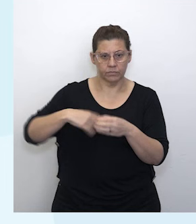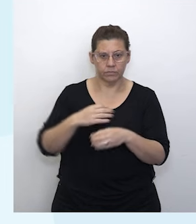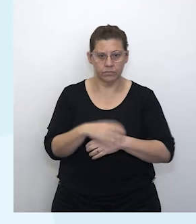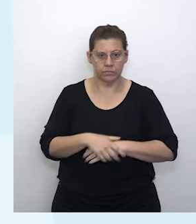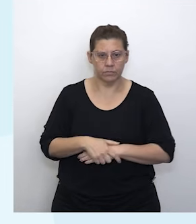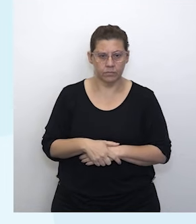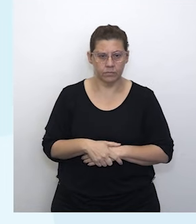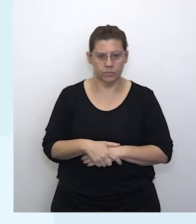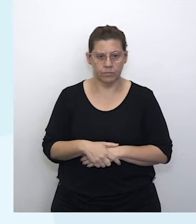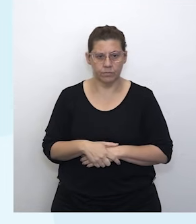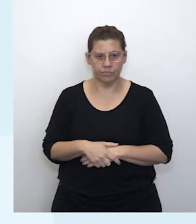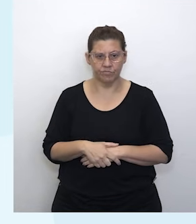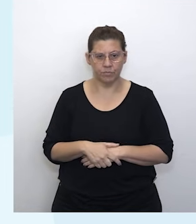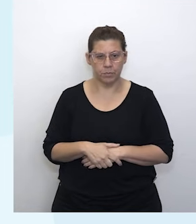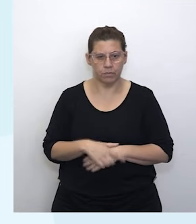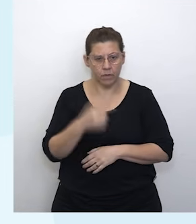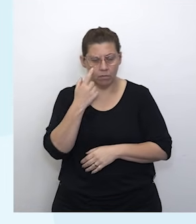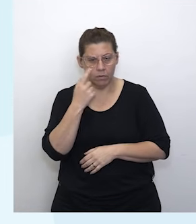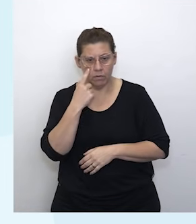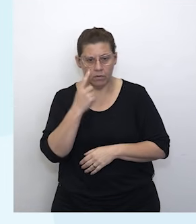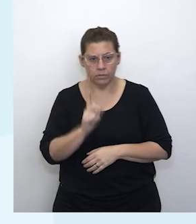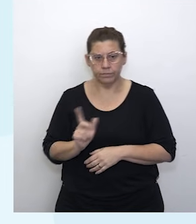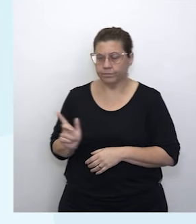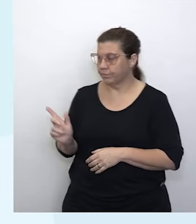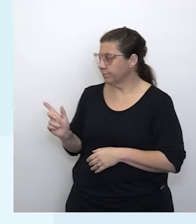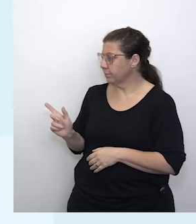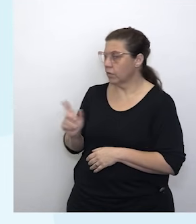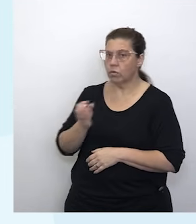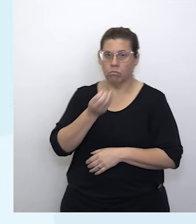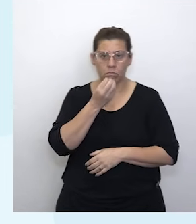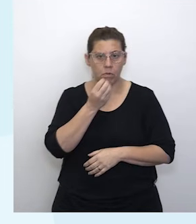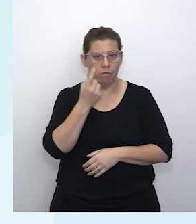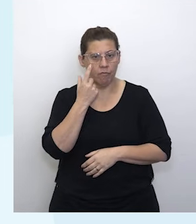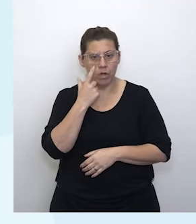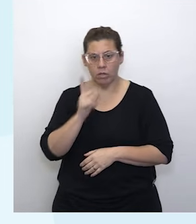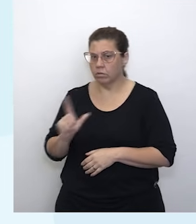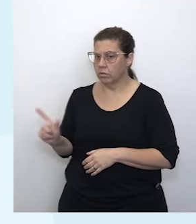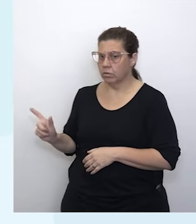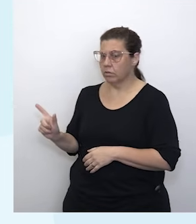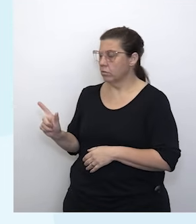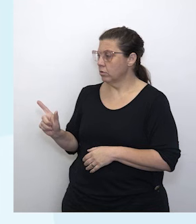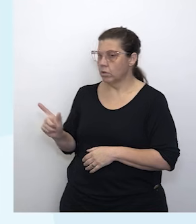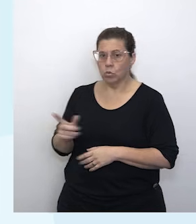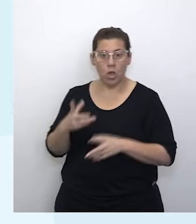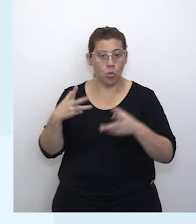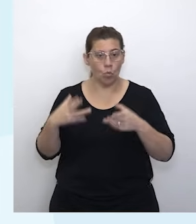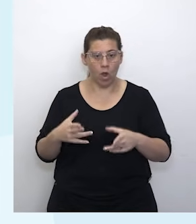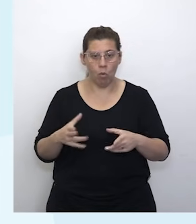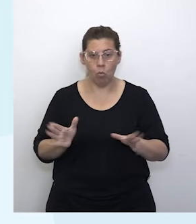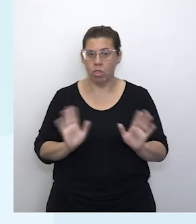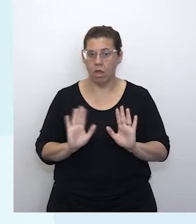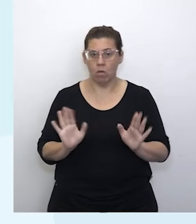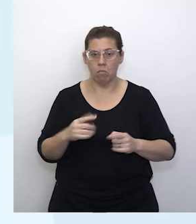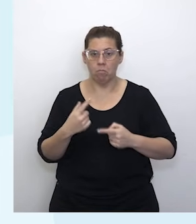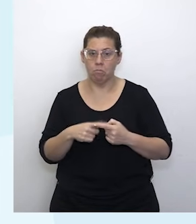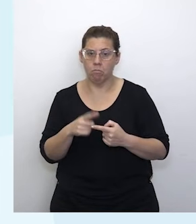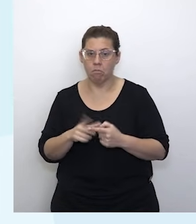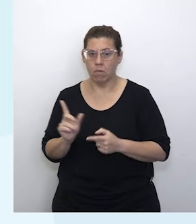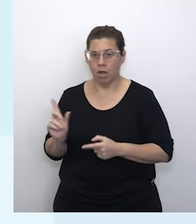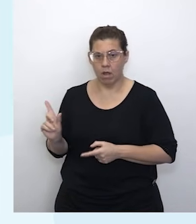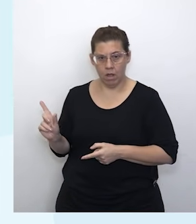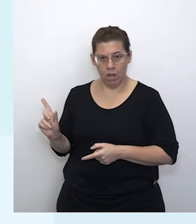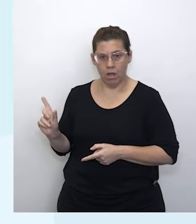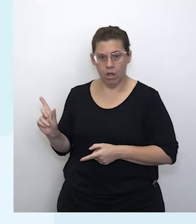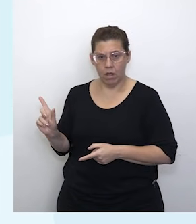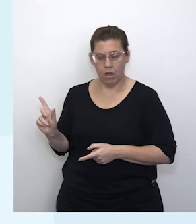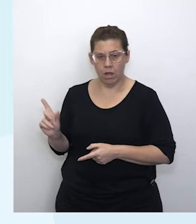assim. Só que vocês viram, né? Quem teve a oportunidade de ver, viu que não brotou uma igual a outra. Por quê? Apesar delas